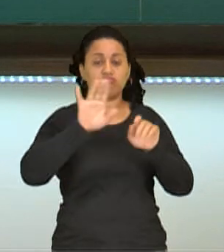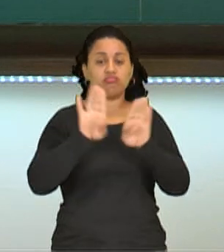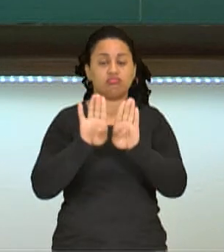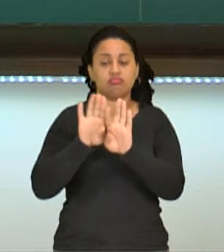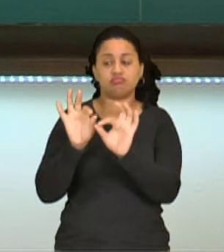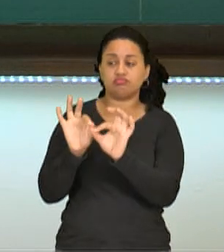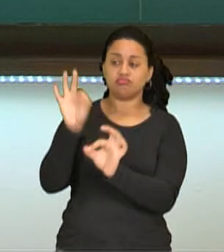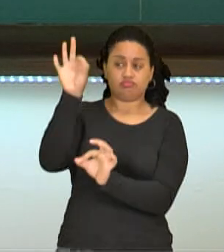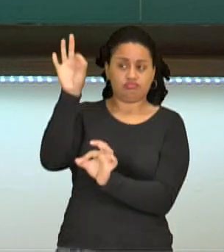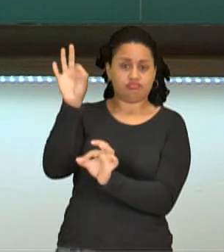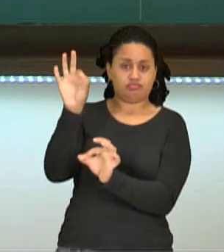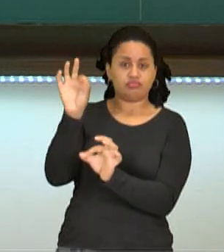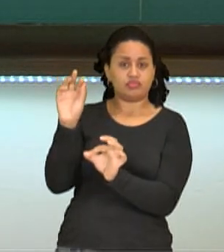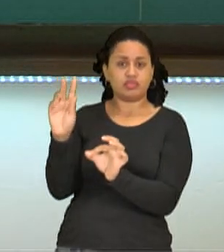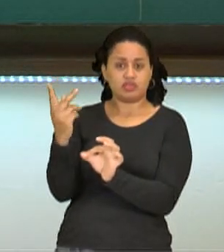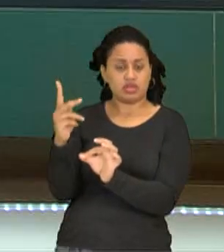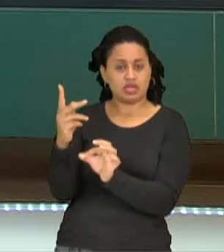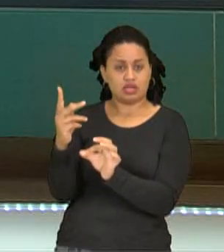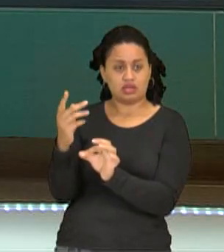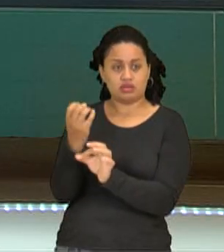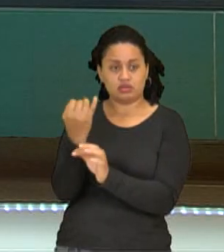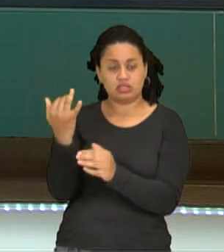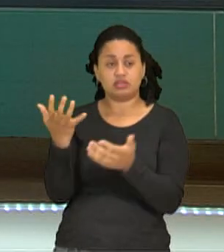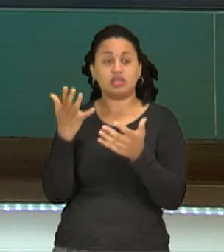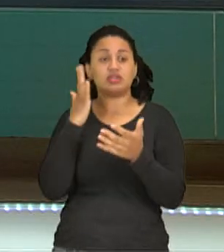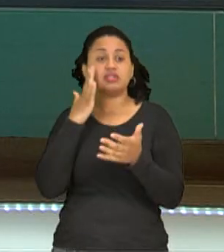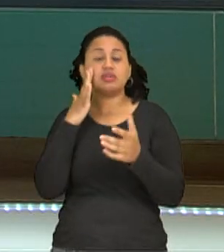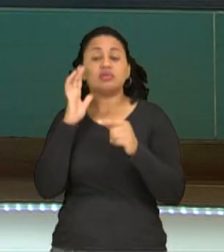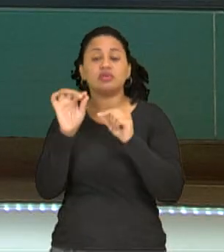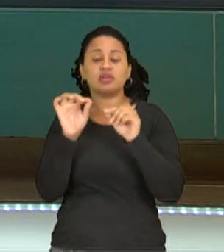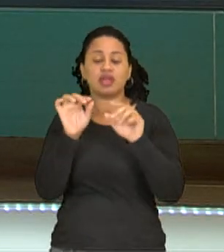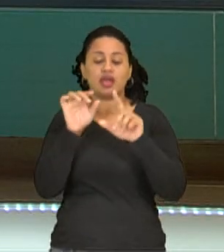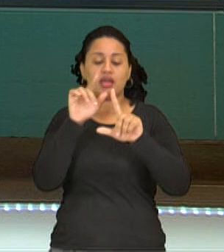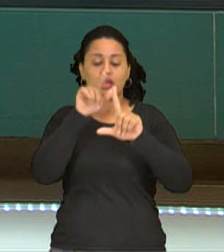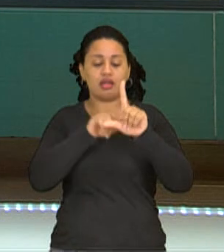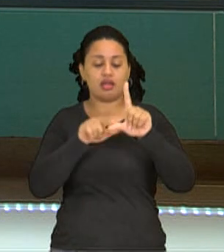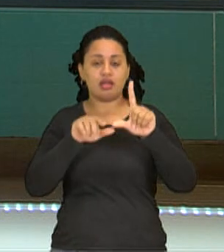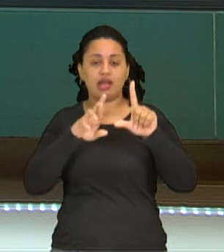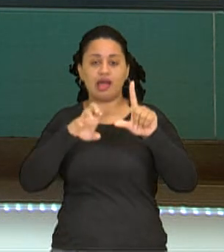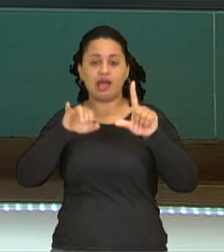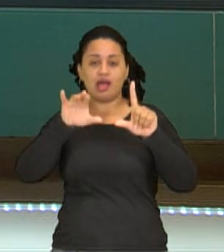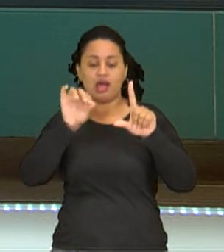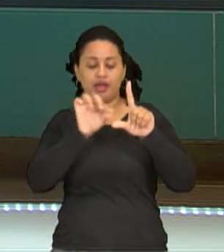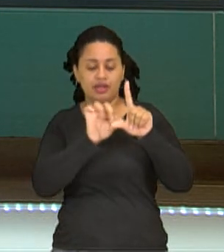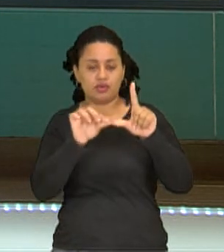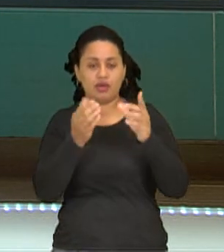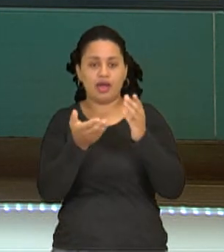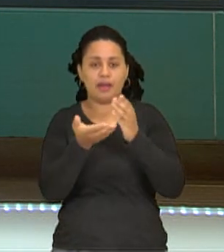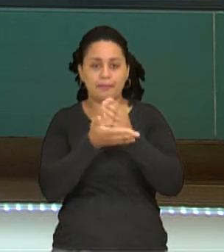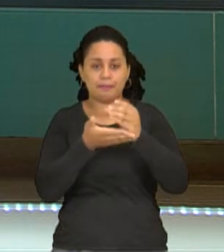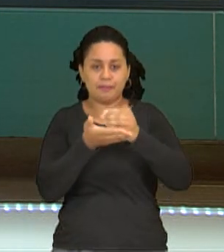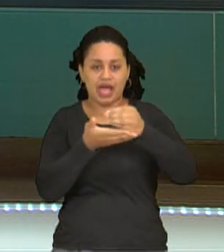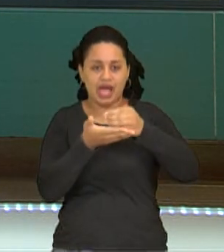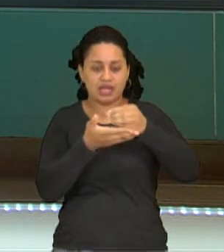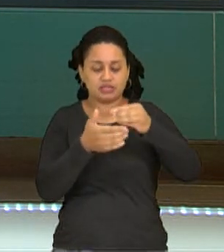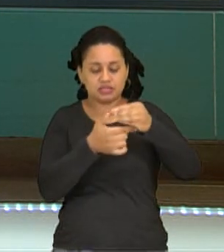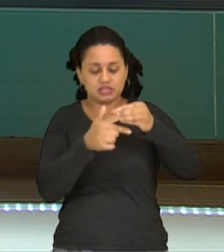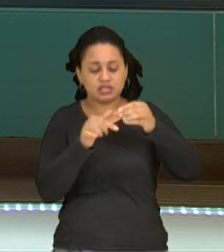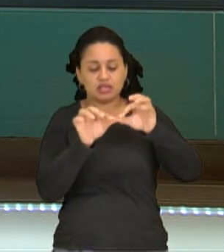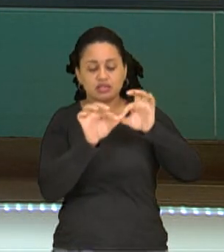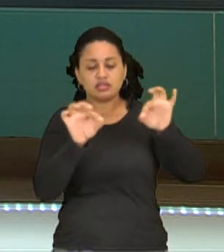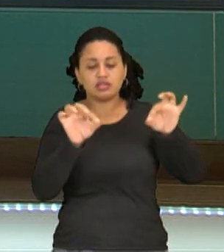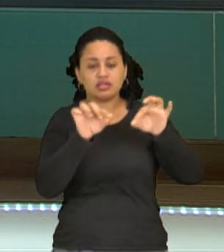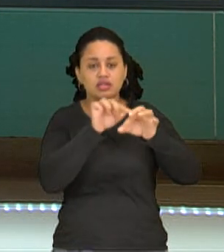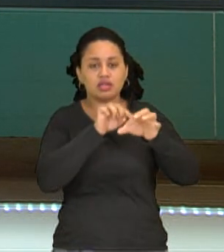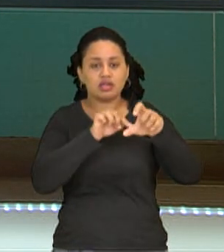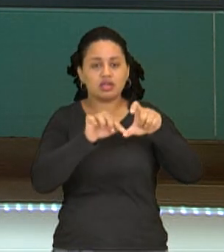E eu quero saber o quê? Voltando aqui ao problema, eu quero saber o raio da base. Então, o R da base é o que